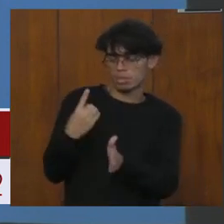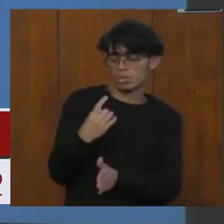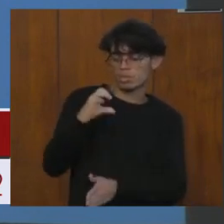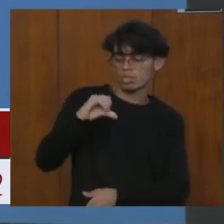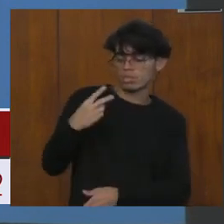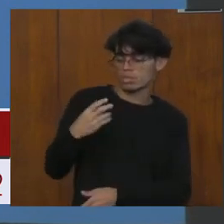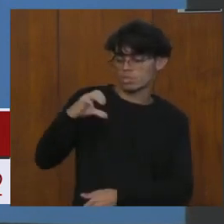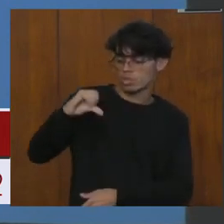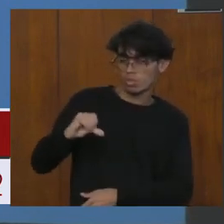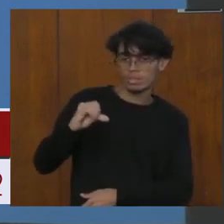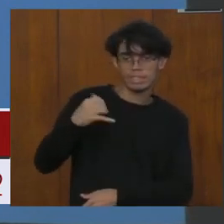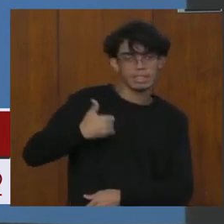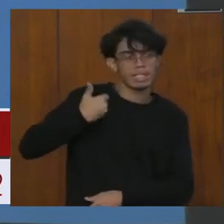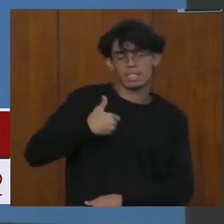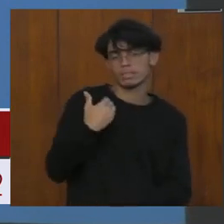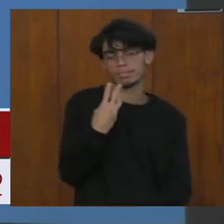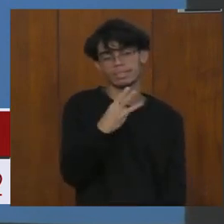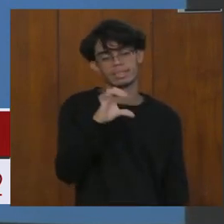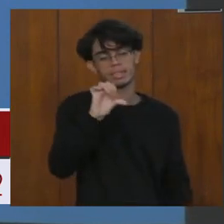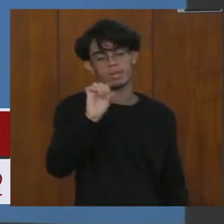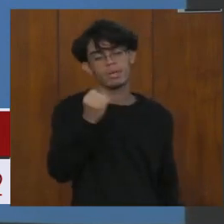1929, 38 anos de idade.